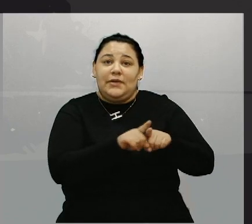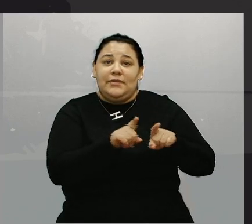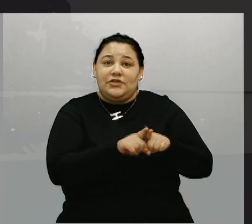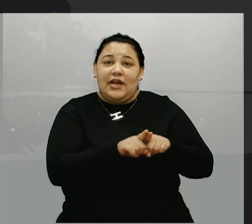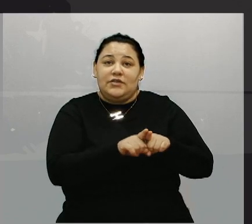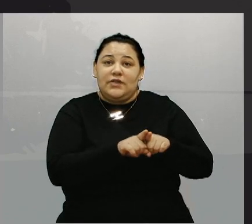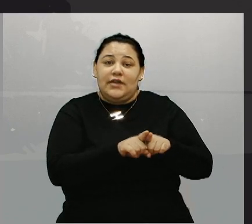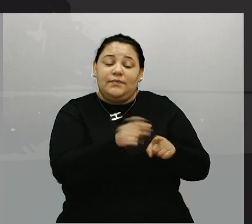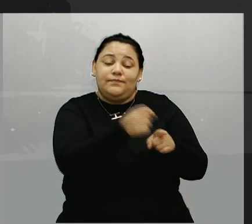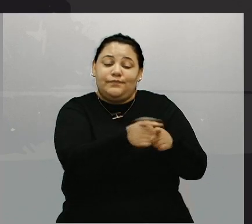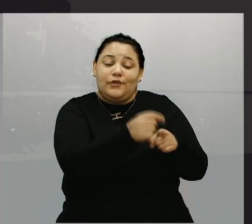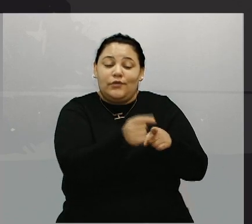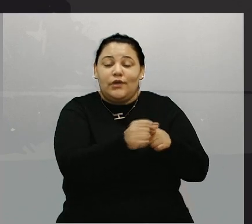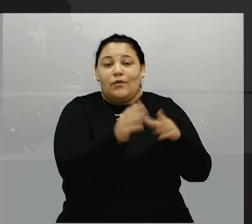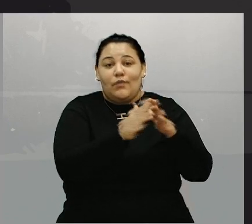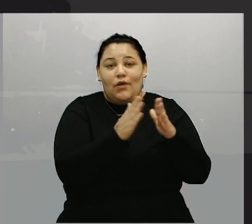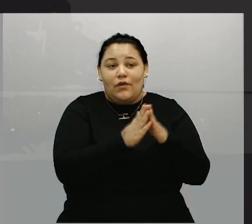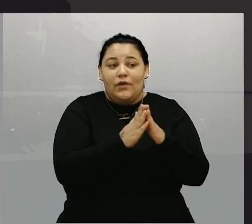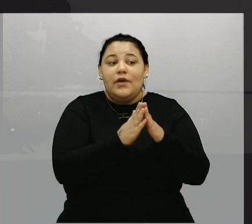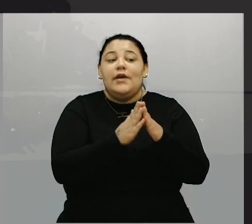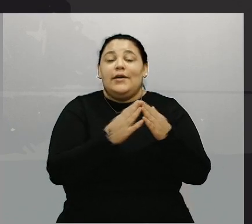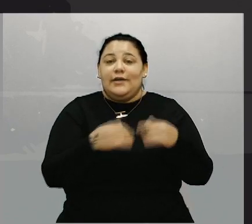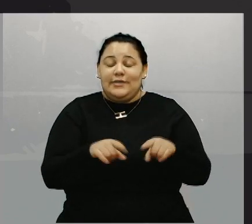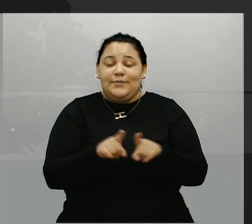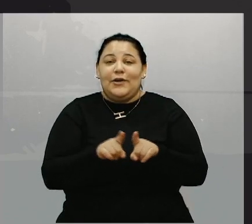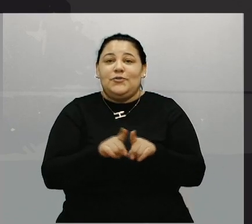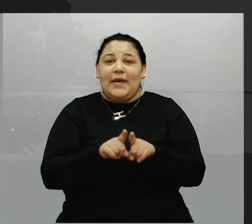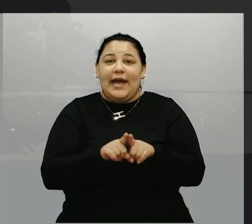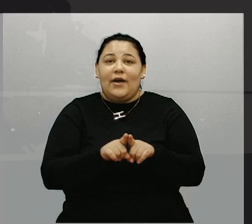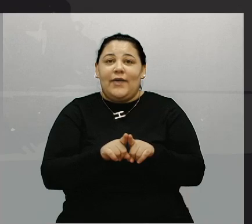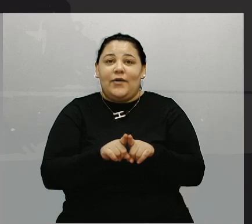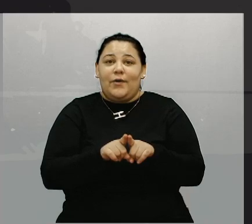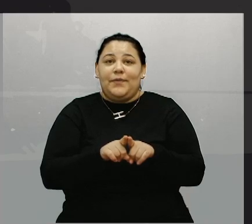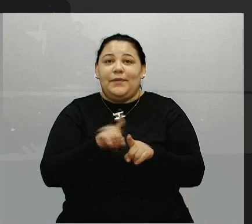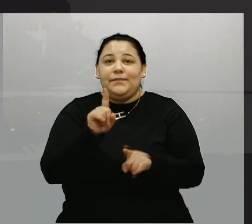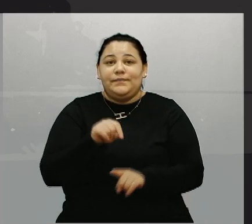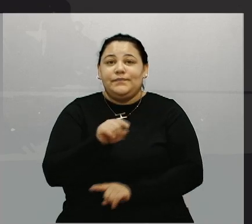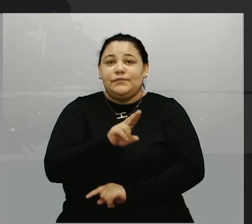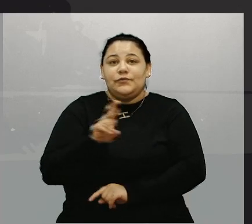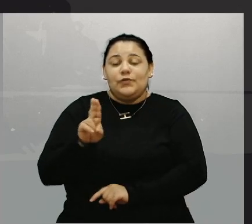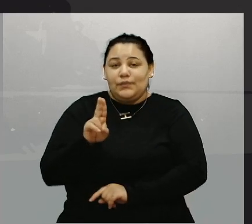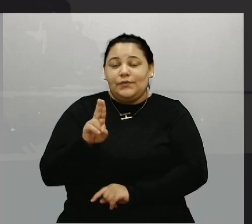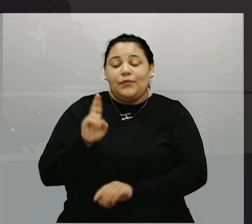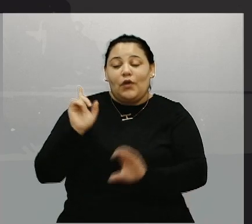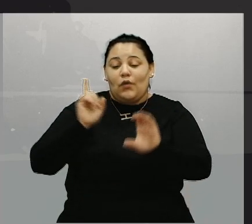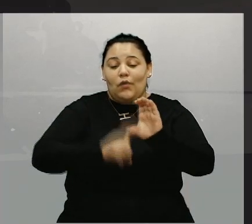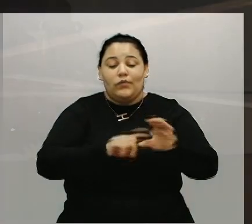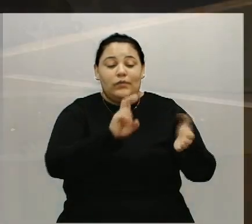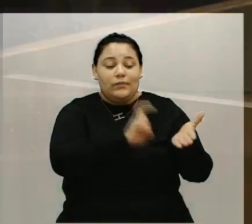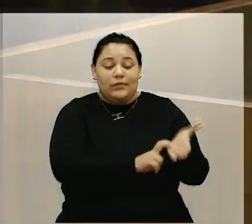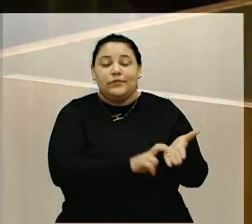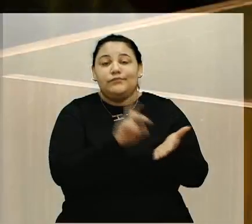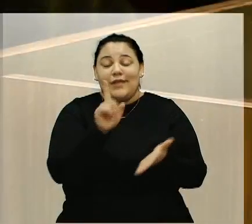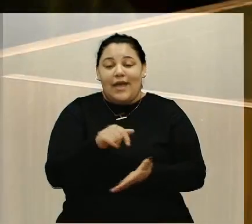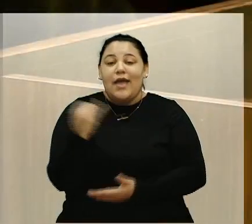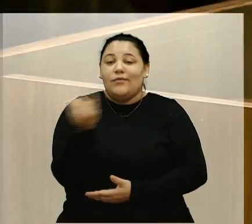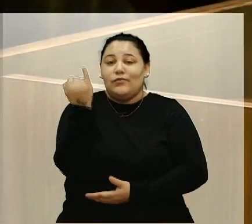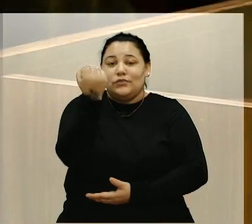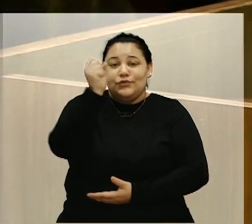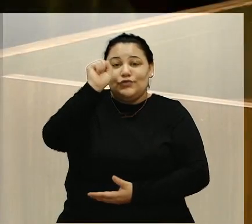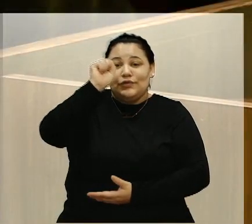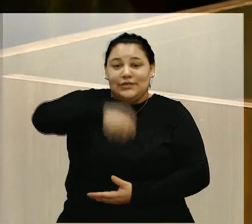das pessoas que não têm no seu nome alguma conta, enfim. Então, é importante